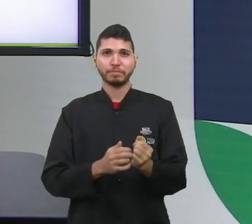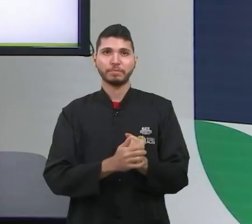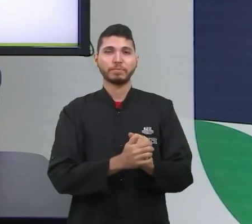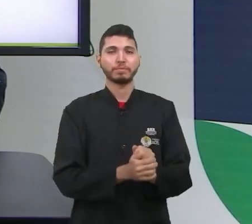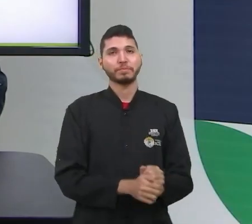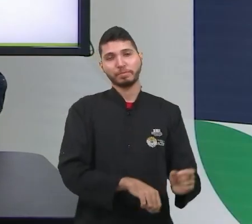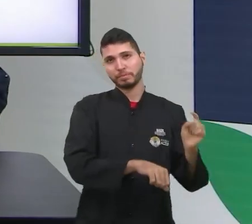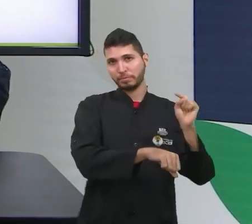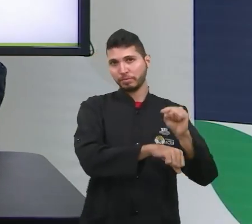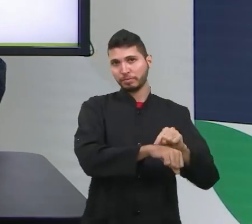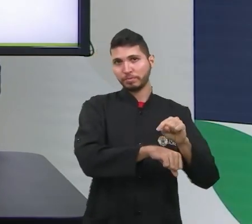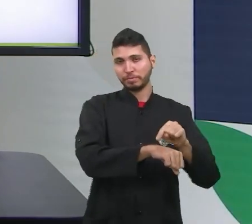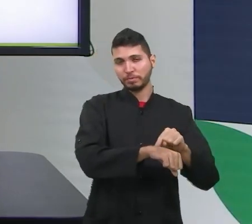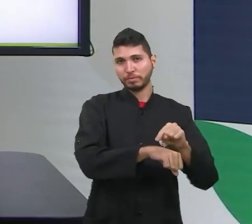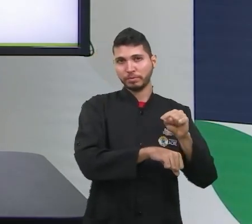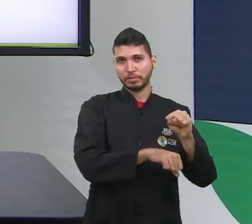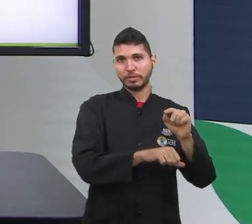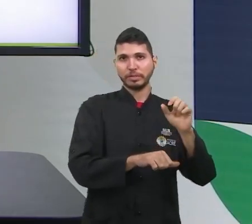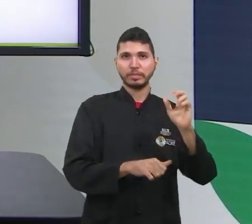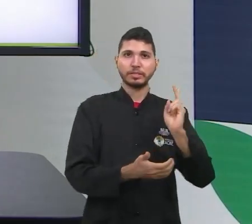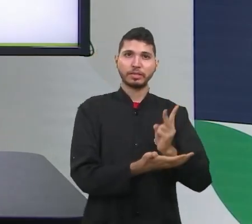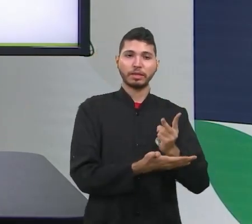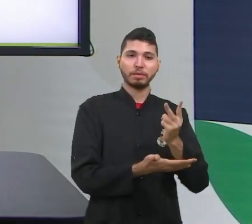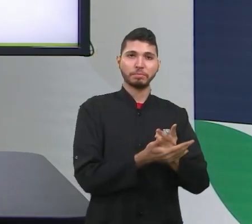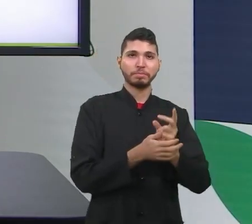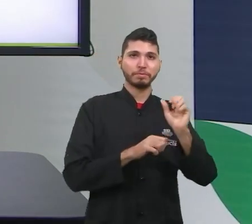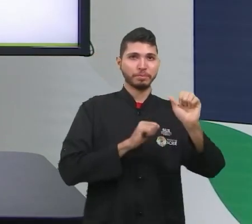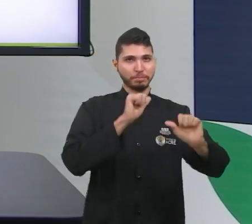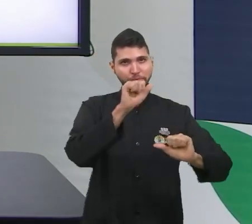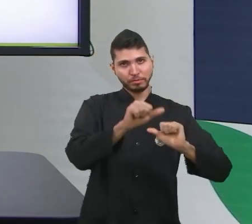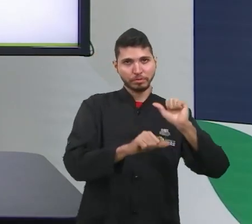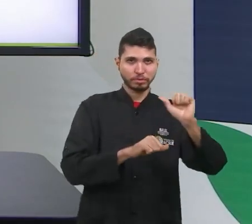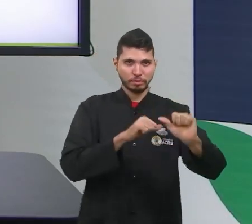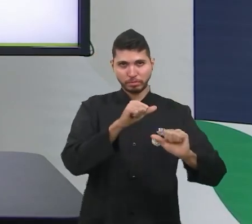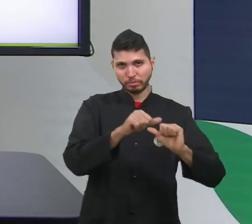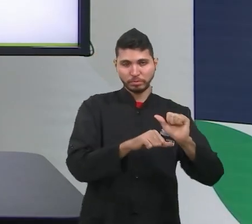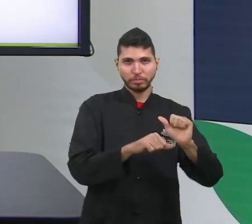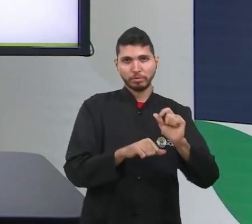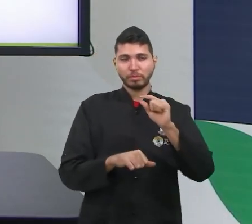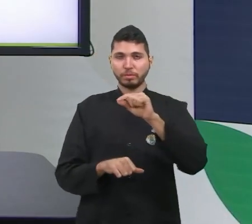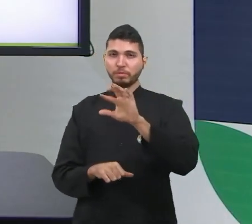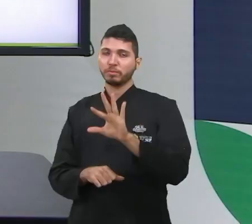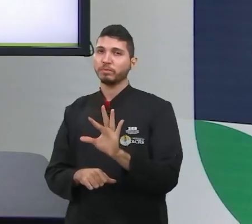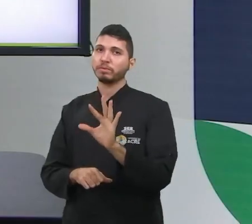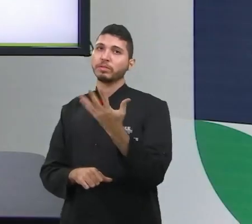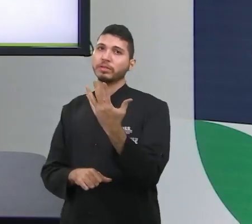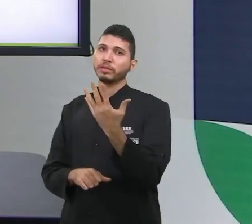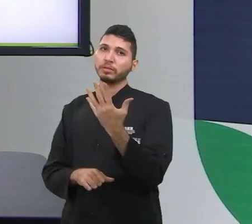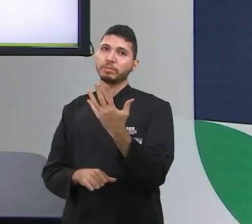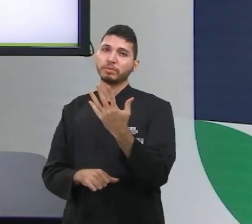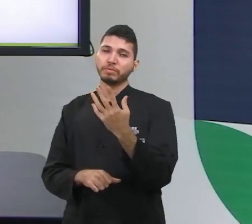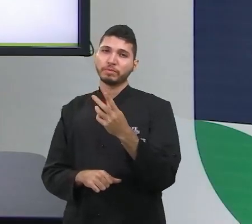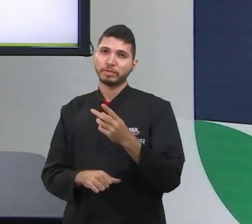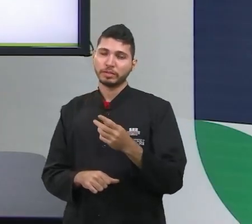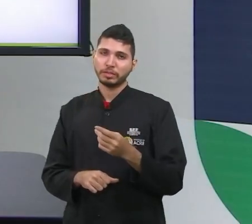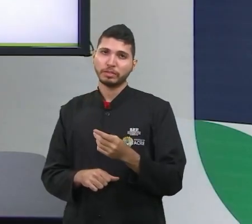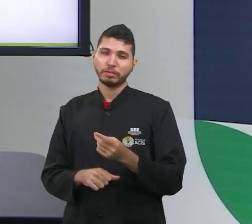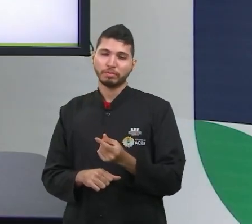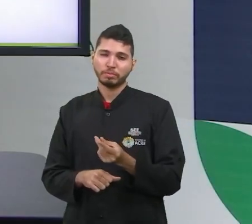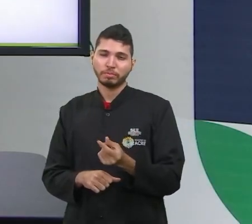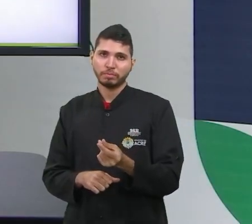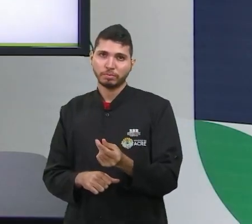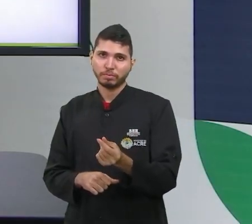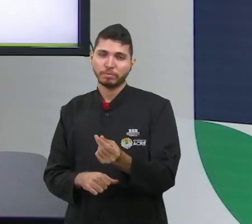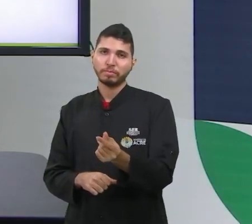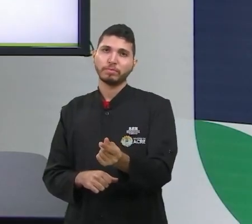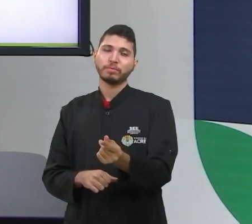é momentâneo, pois ele muda constantemente. Já o clima ele é duradouro, ou seja, para se observar